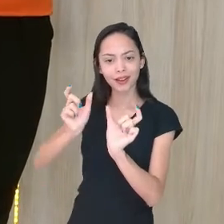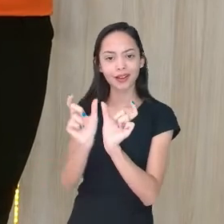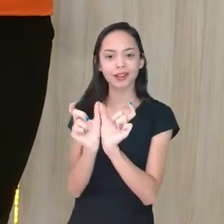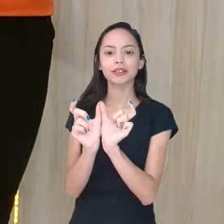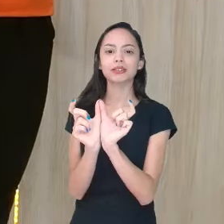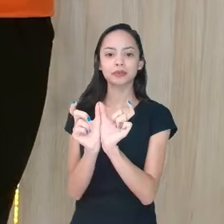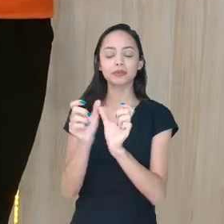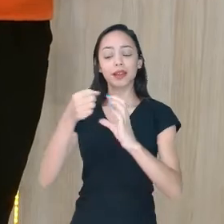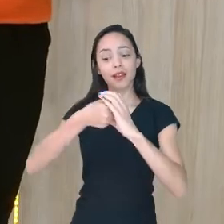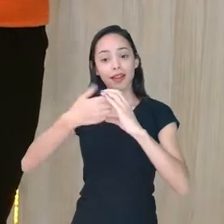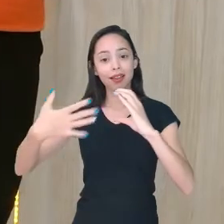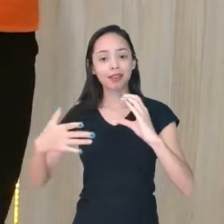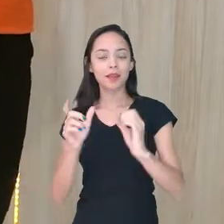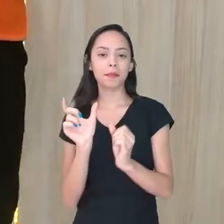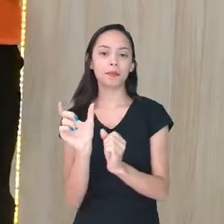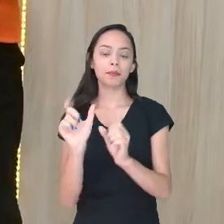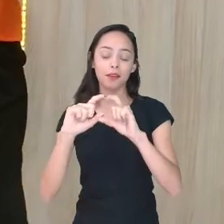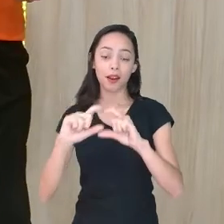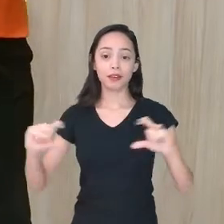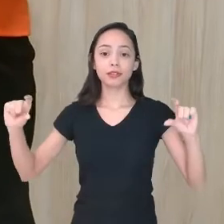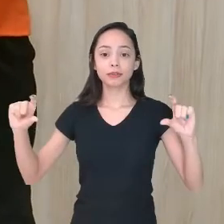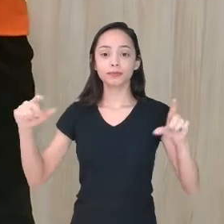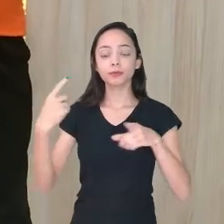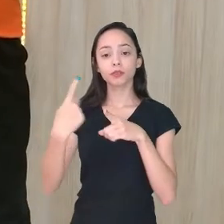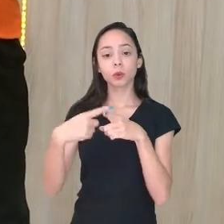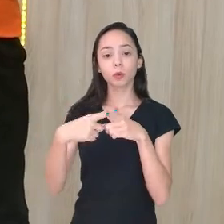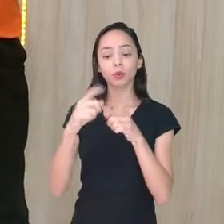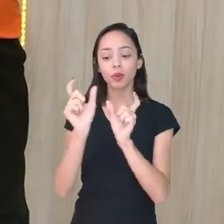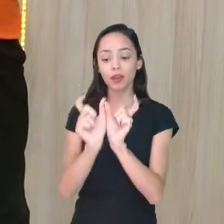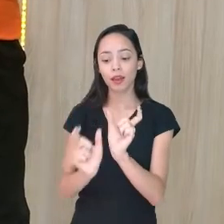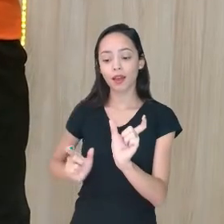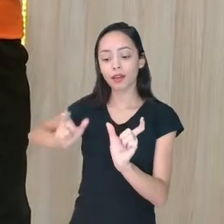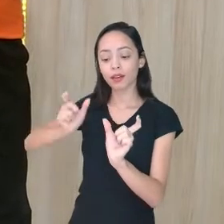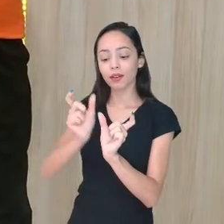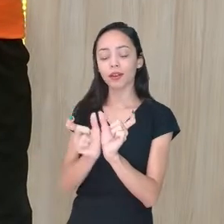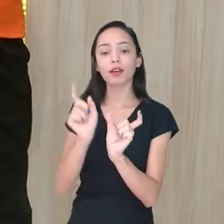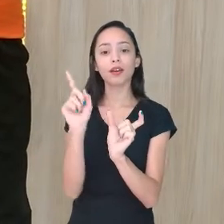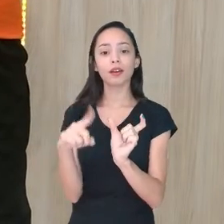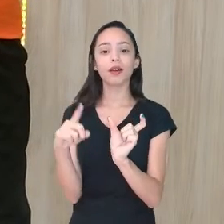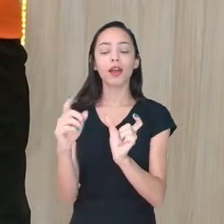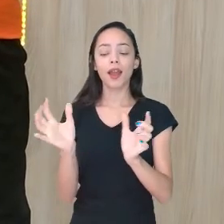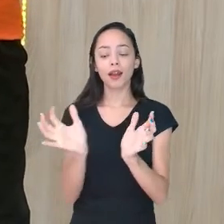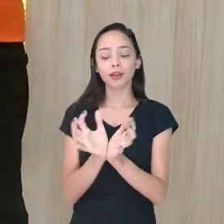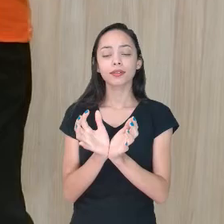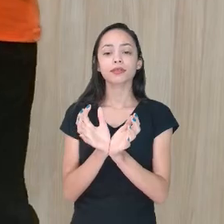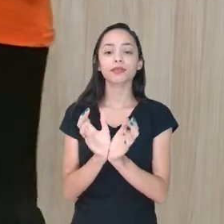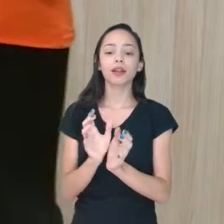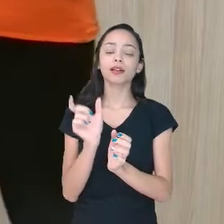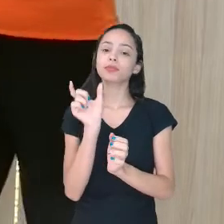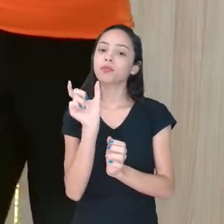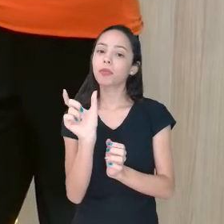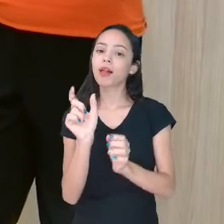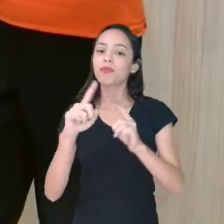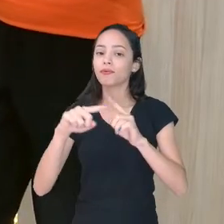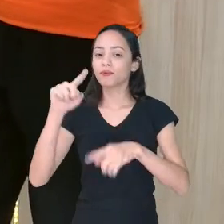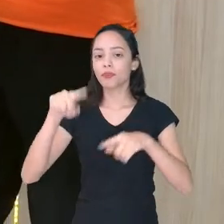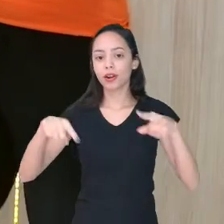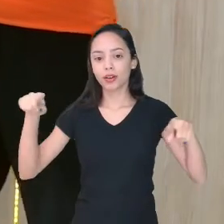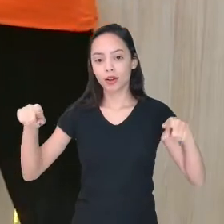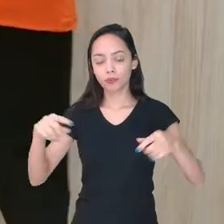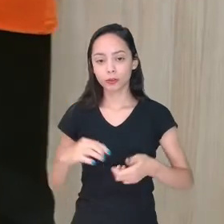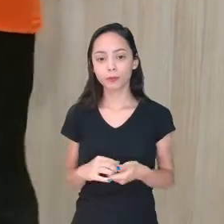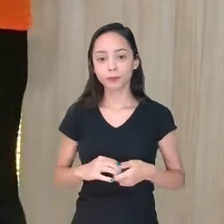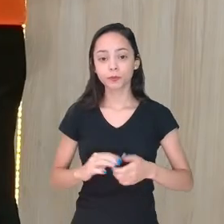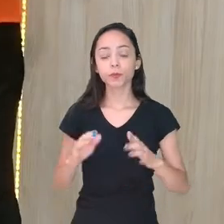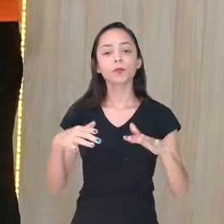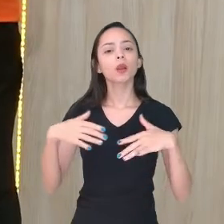caracteriza. Por quê? Porque o adjetivo é uma classe de palavra variável, tá? Então, quais